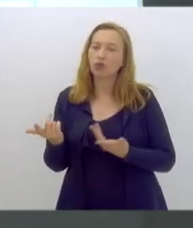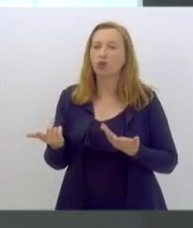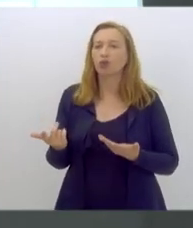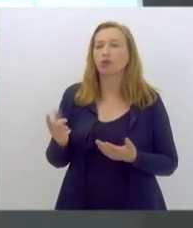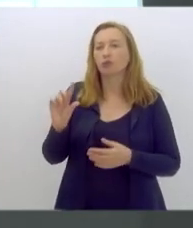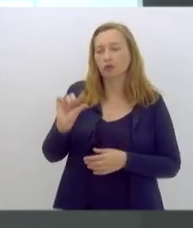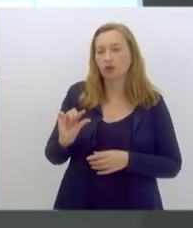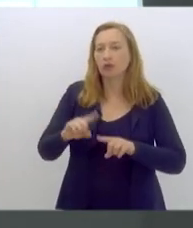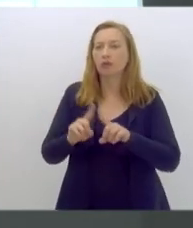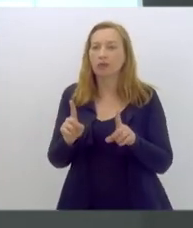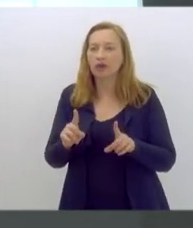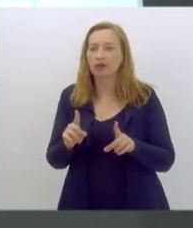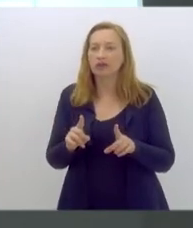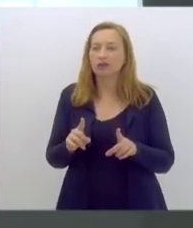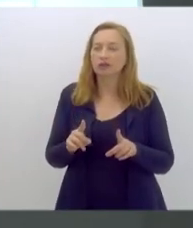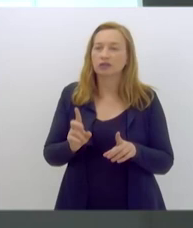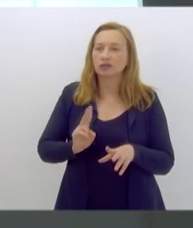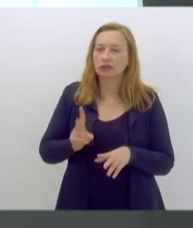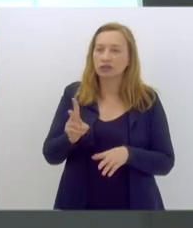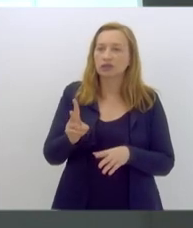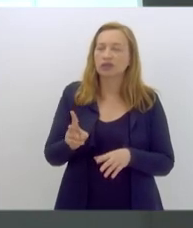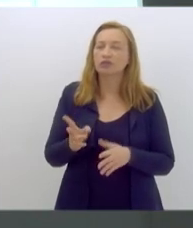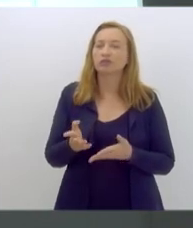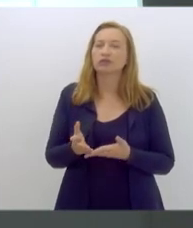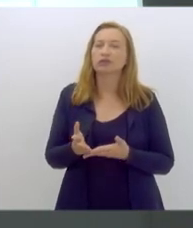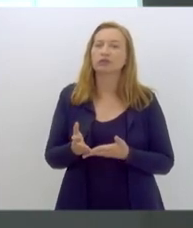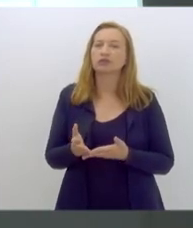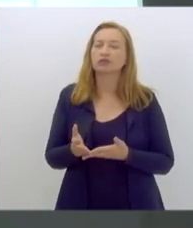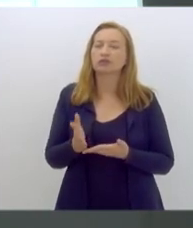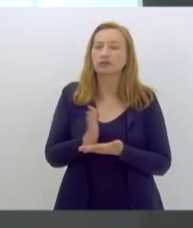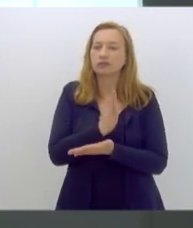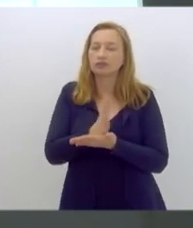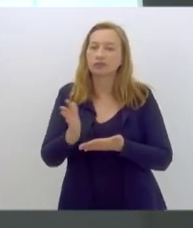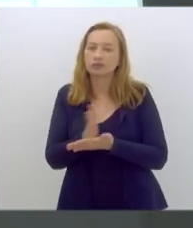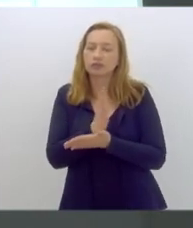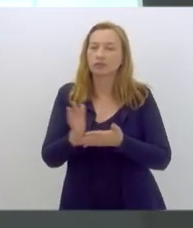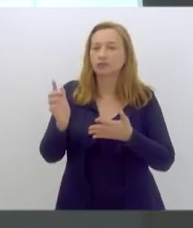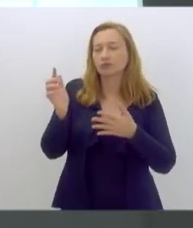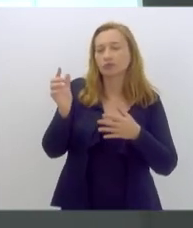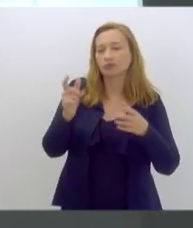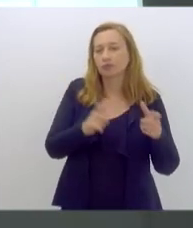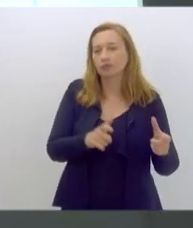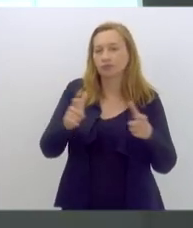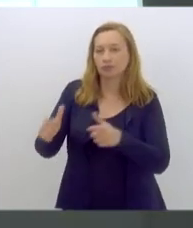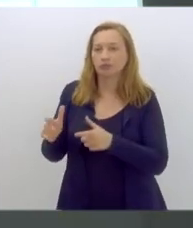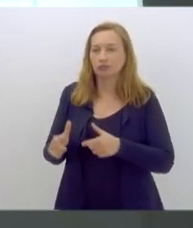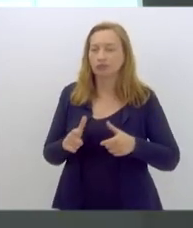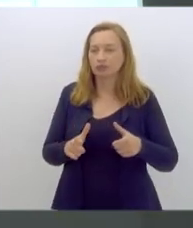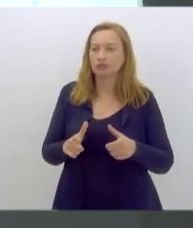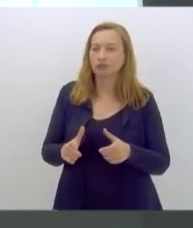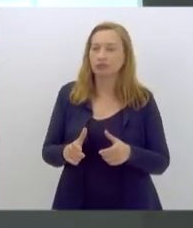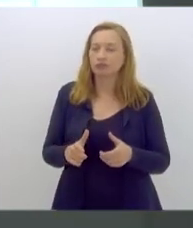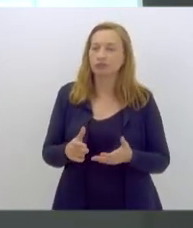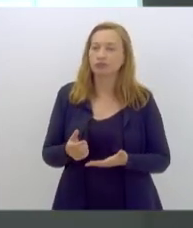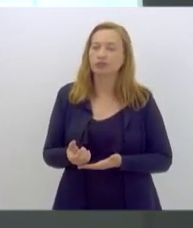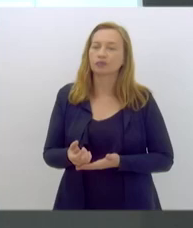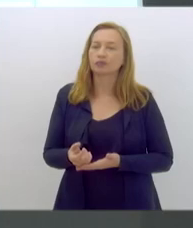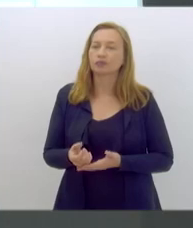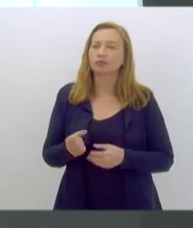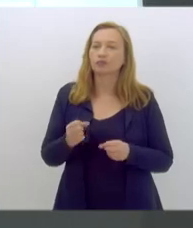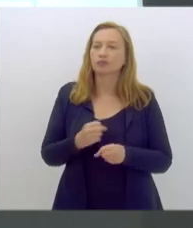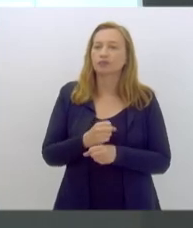Mas de qualquer forma sempre mantendo ou em alguns casos aumentando relativamente Apelou a de